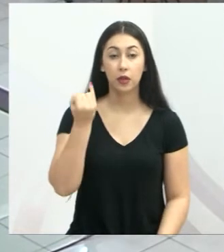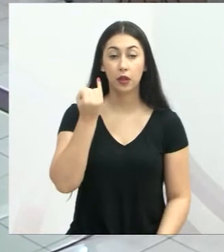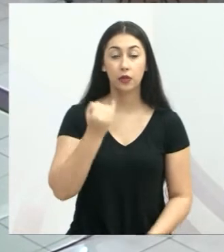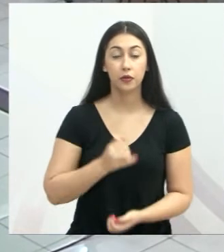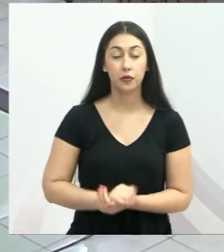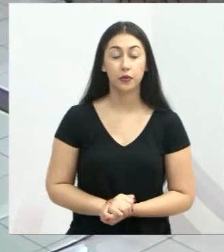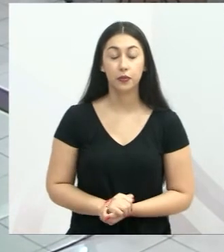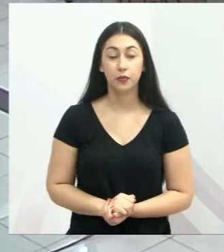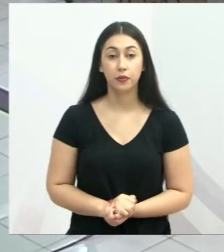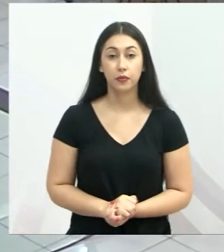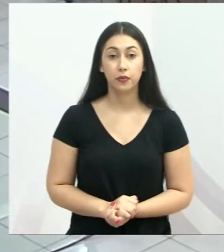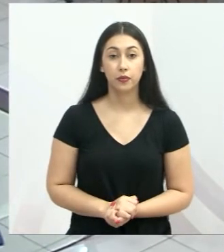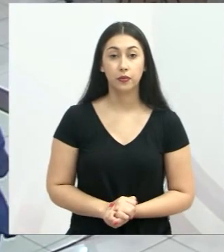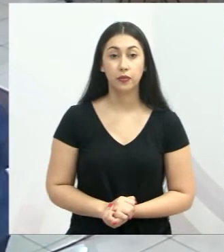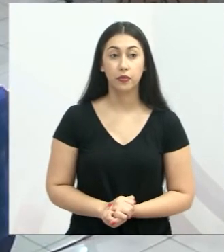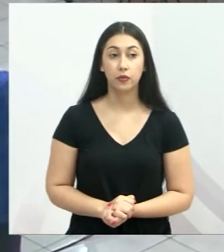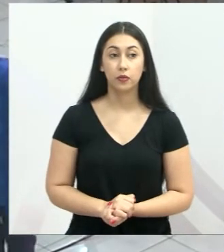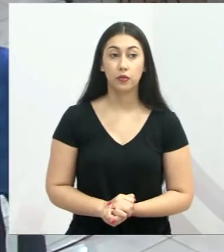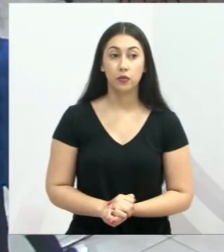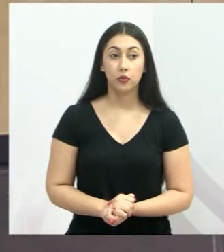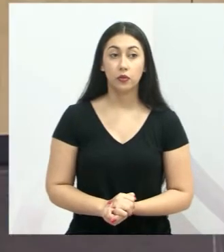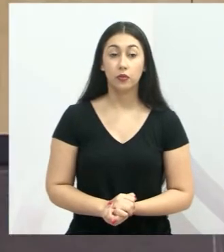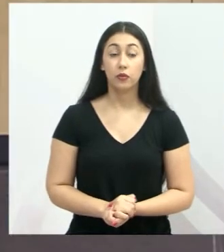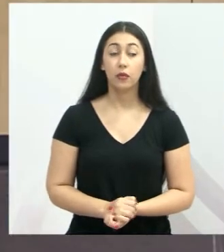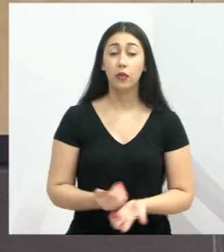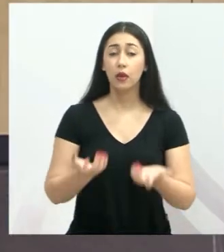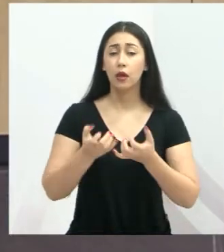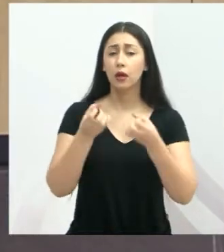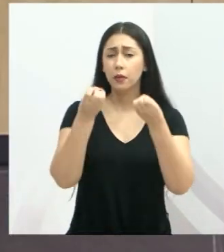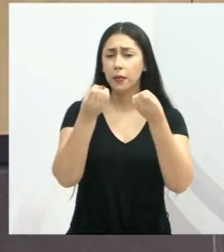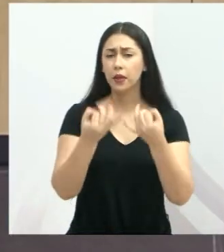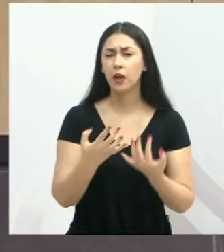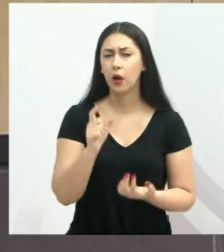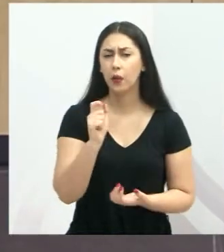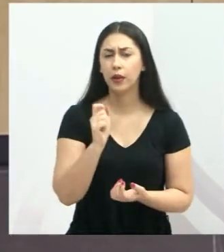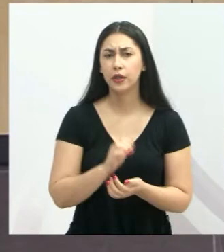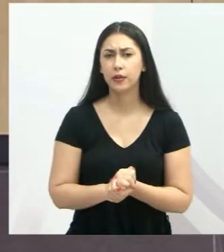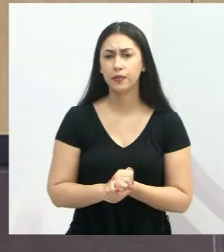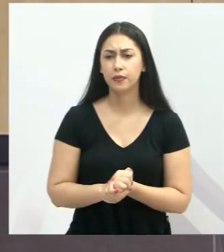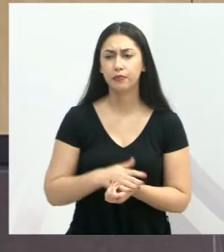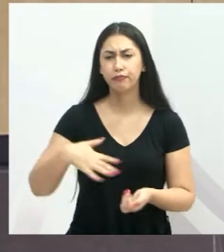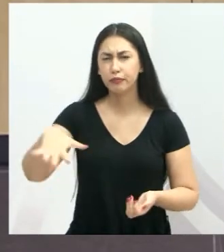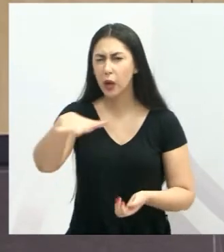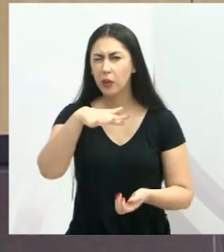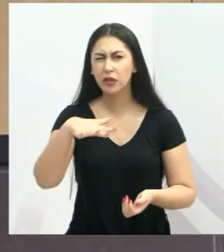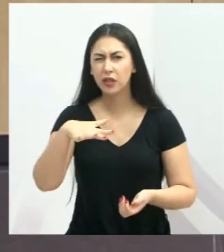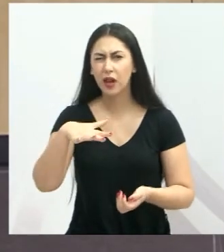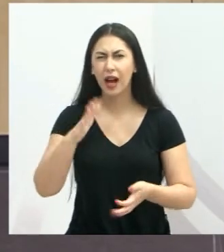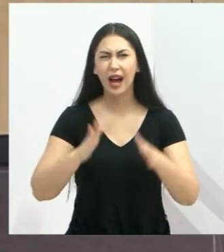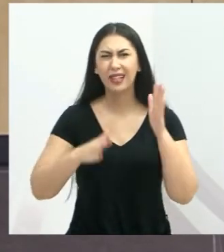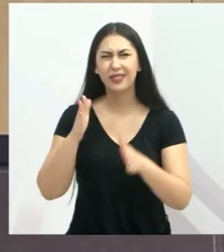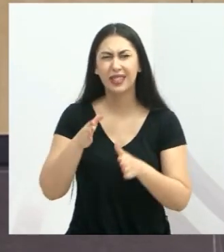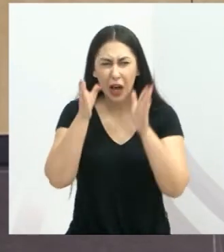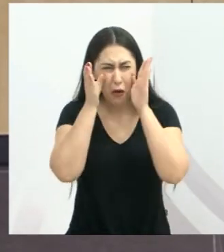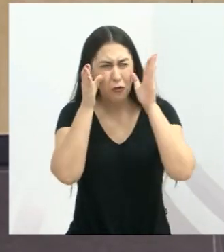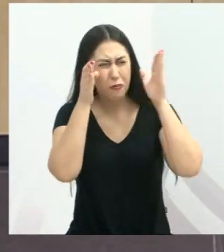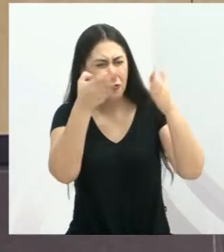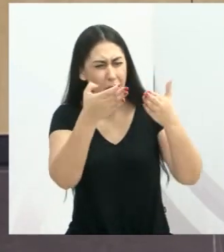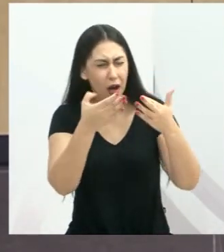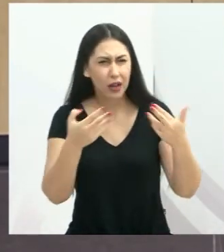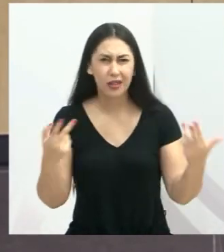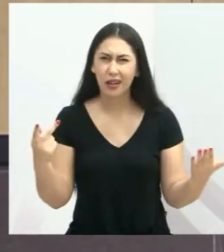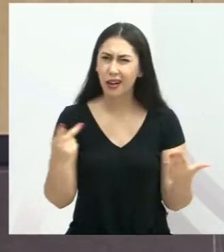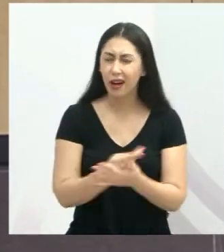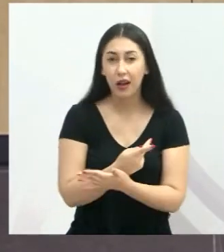aí do Rogério Timóteo, mas quero dizer também que a população, infelizmente, está mirando o canhão para o lado errado.